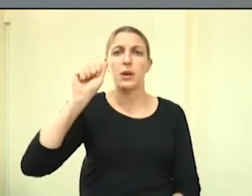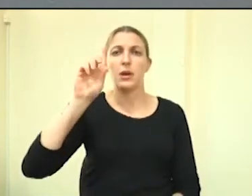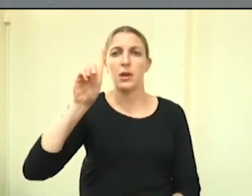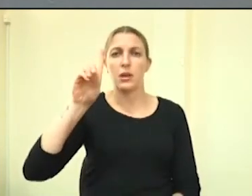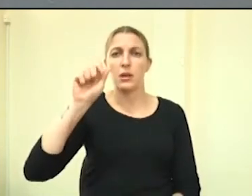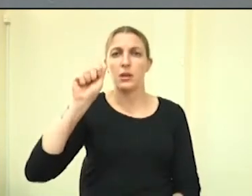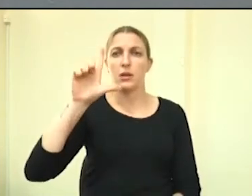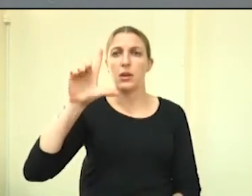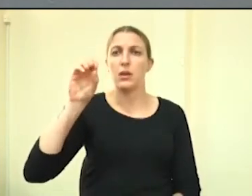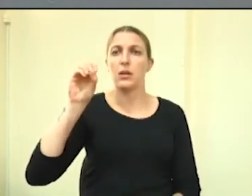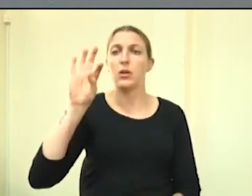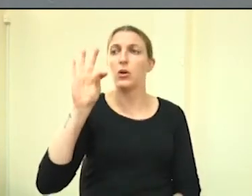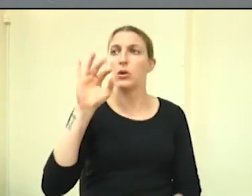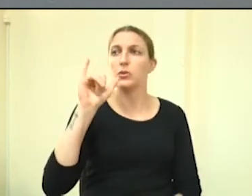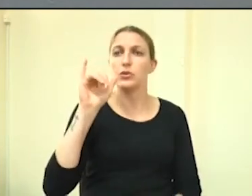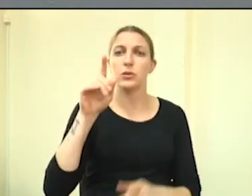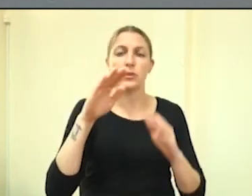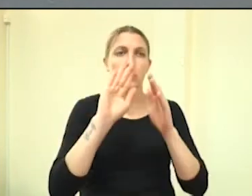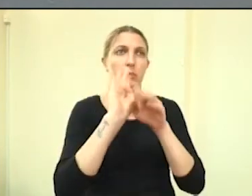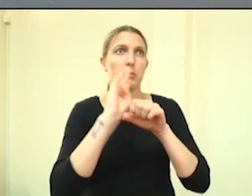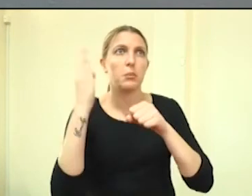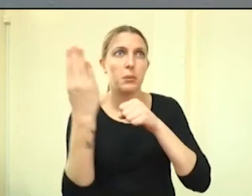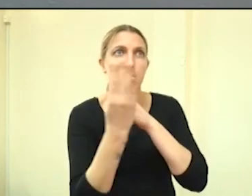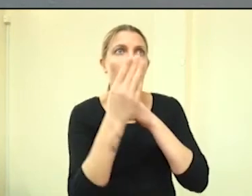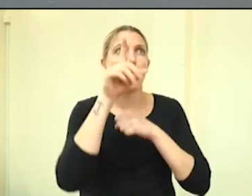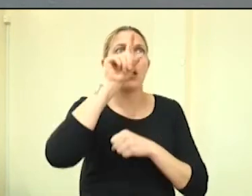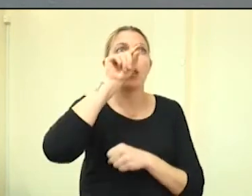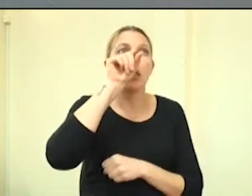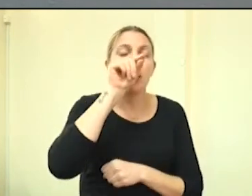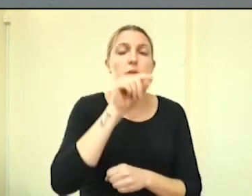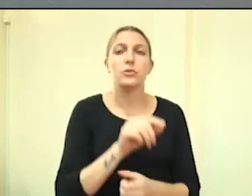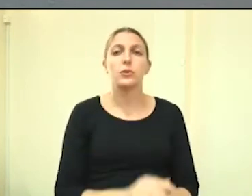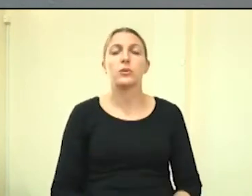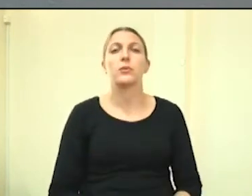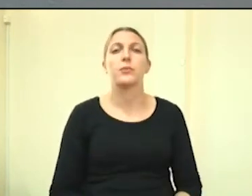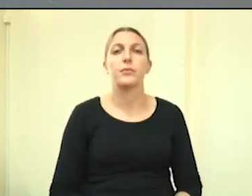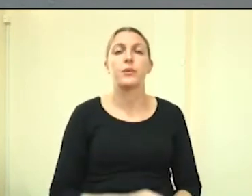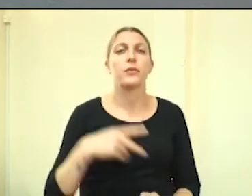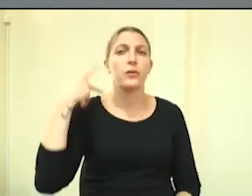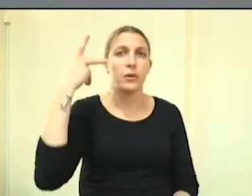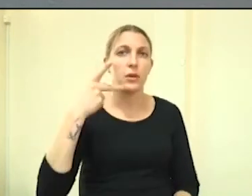da mesma. Autor Sérgio Alves Bento.